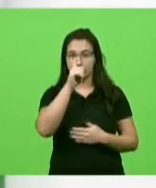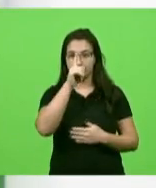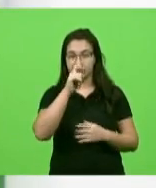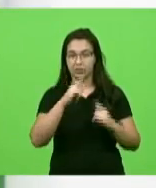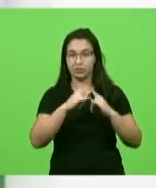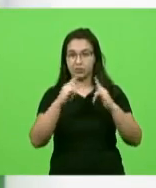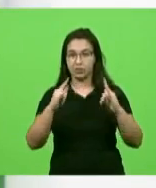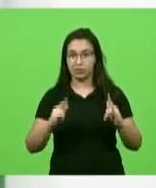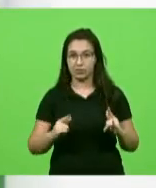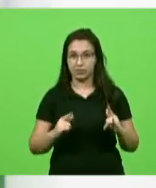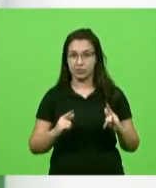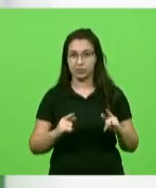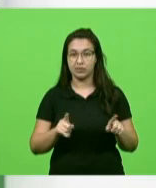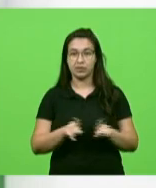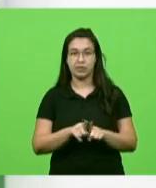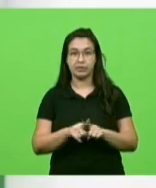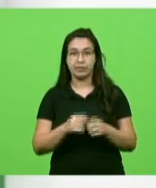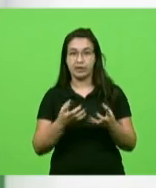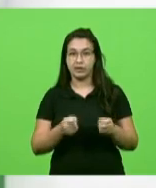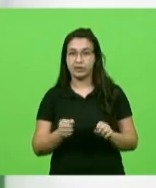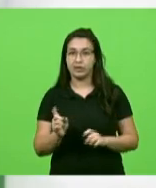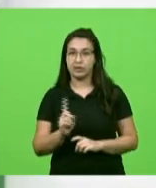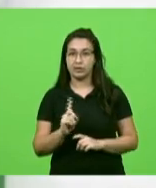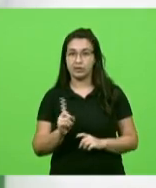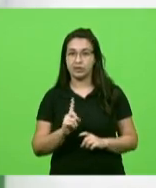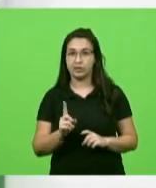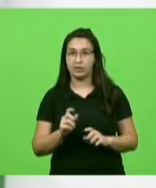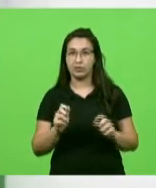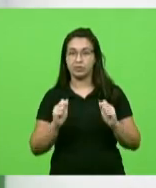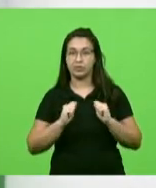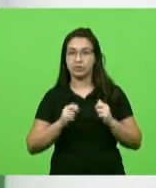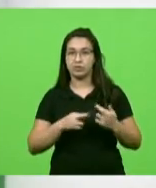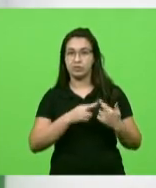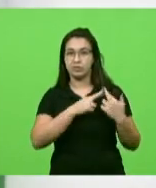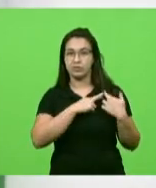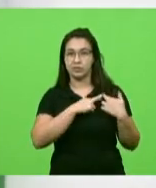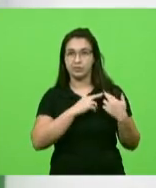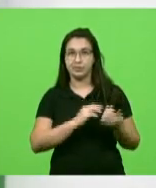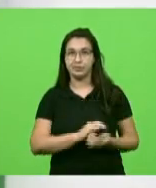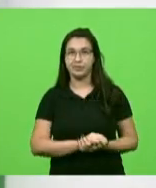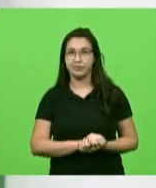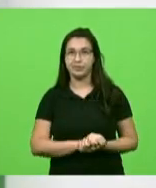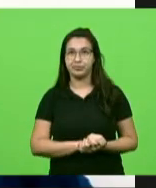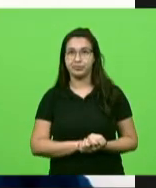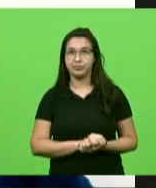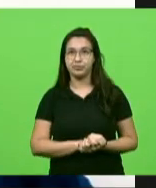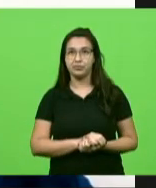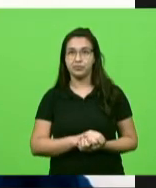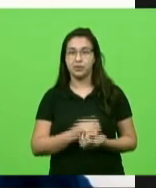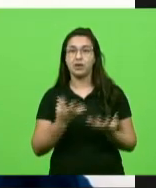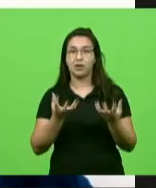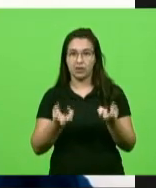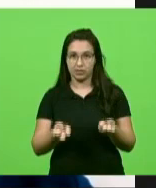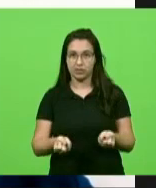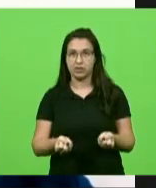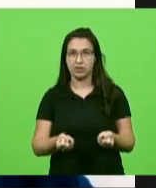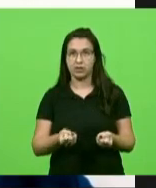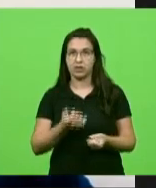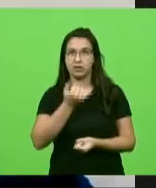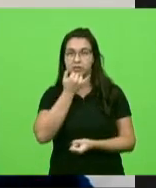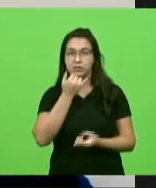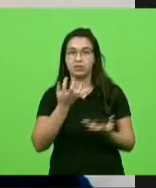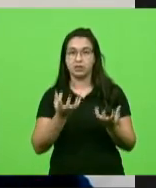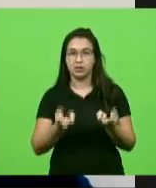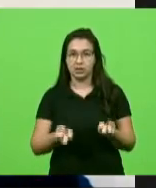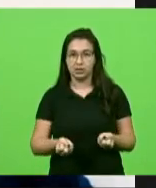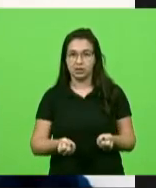e não recebe pelo missão de responsabilidade falso eu recebo também para que serve também